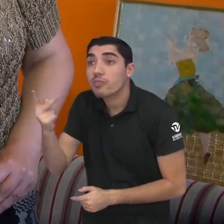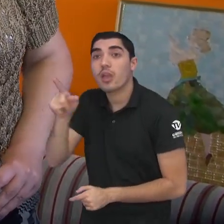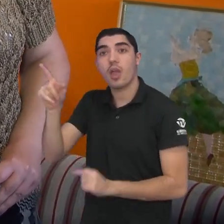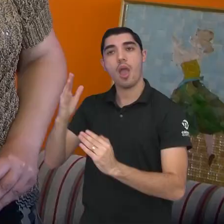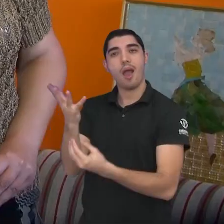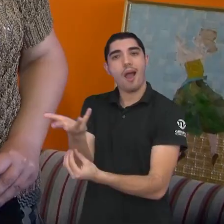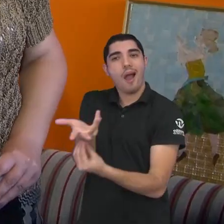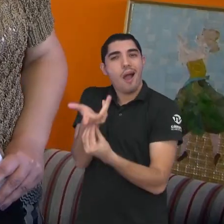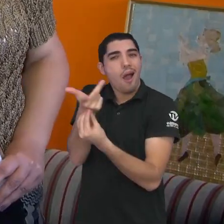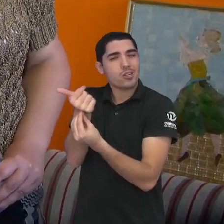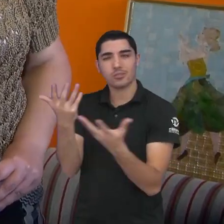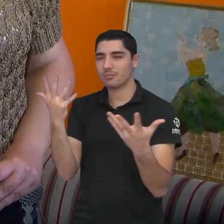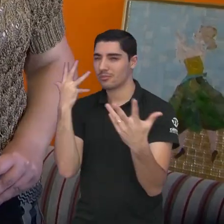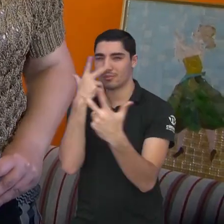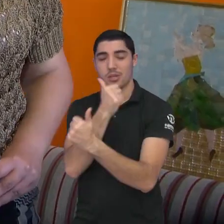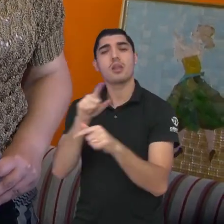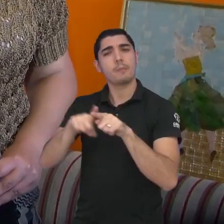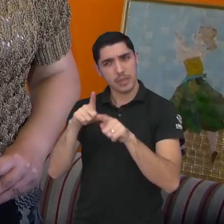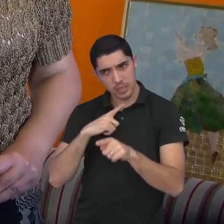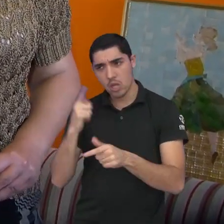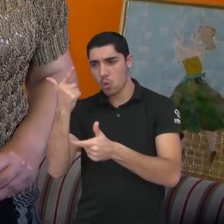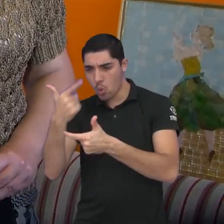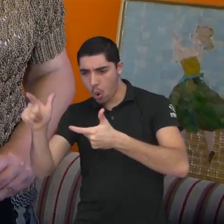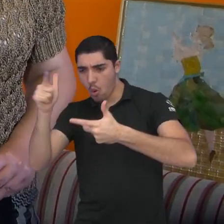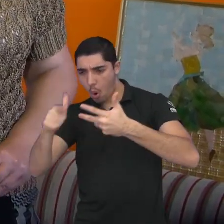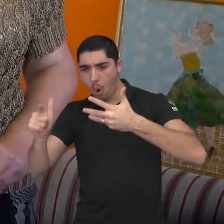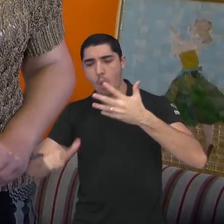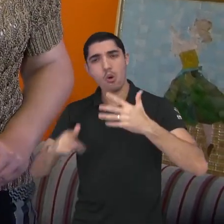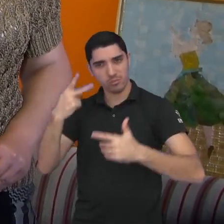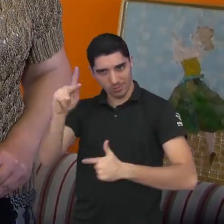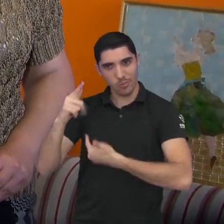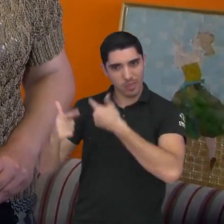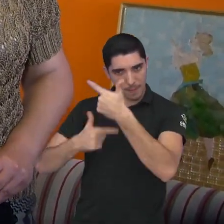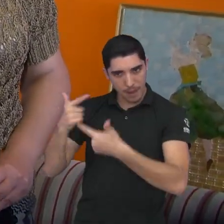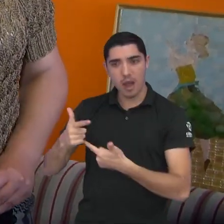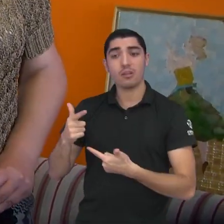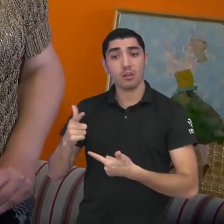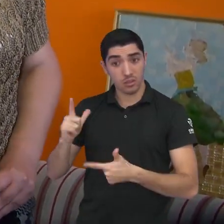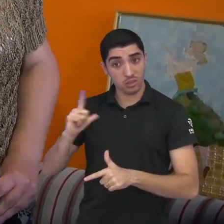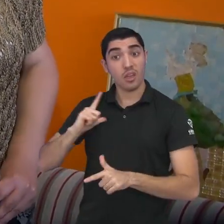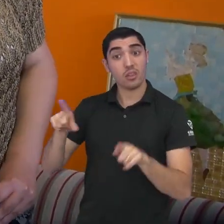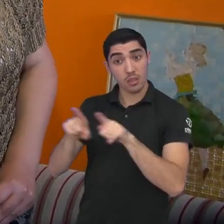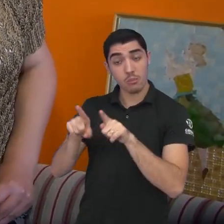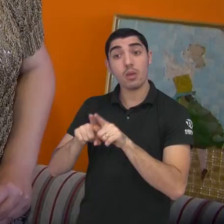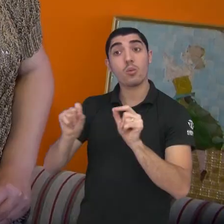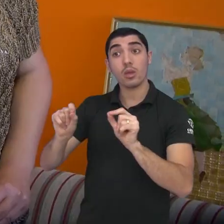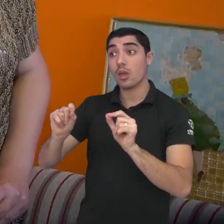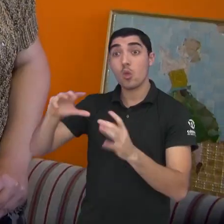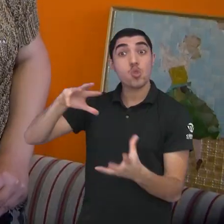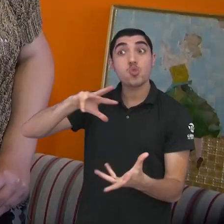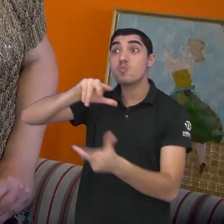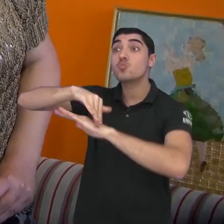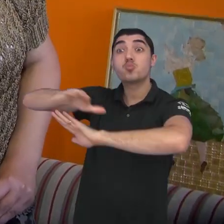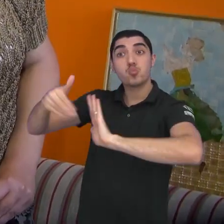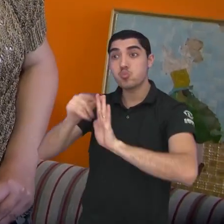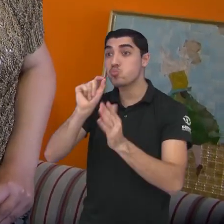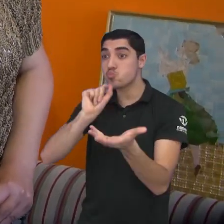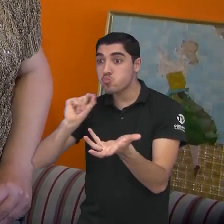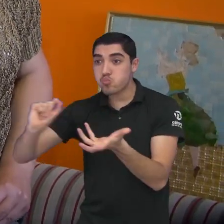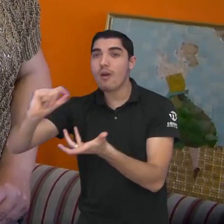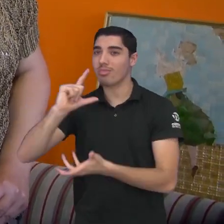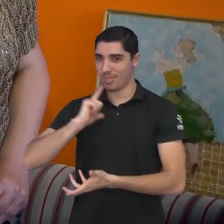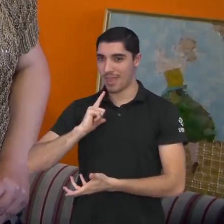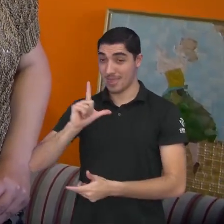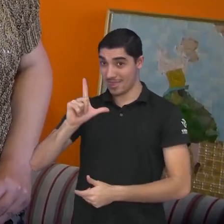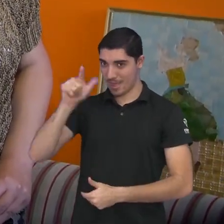vale a pena, né, Evaldo? A coisa mais linda. Tem outros trabalhos seus espalhados pela cidade, tem trabalho do Evaldo espalhado pelo mundo todo e a